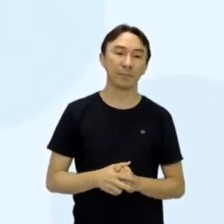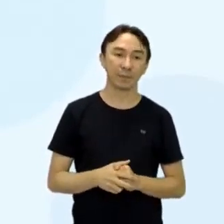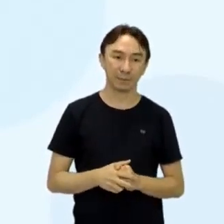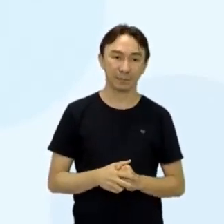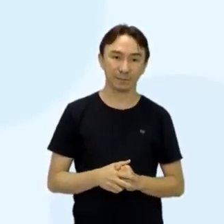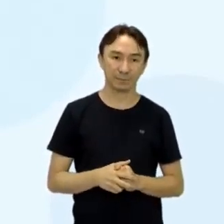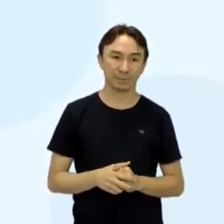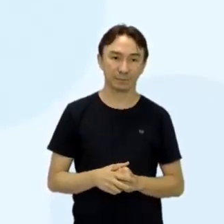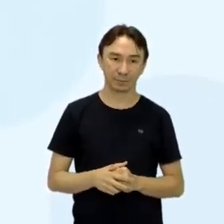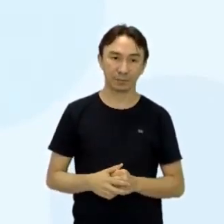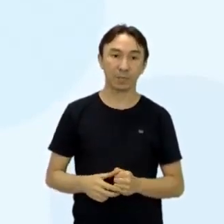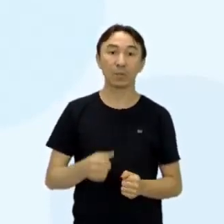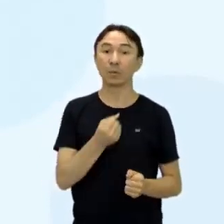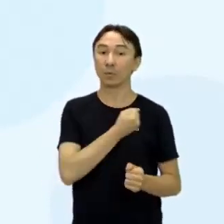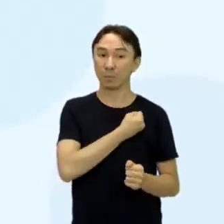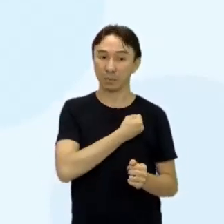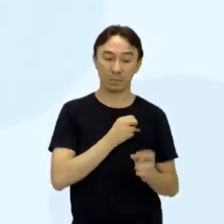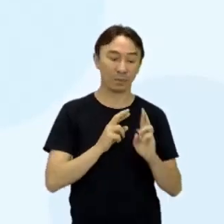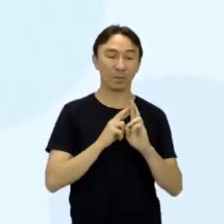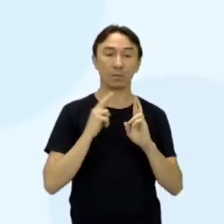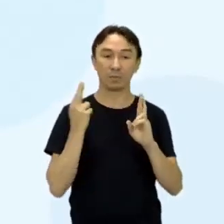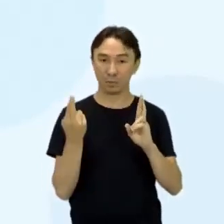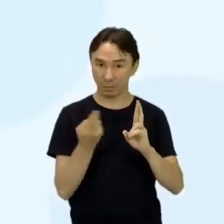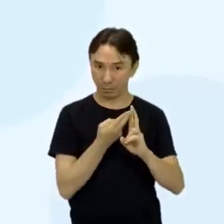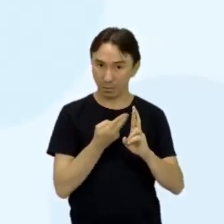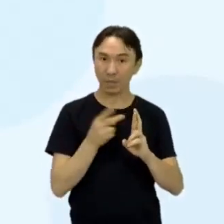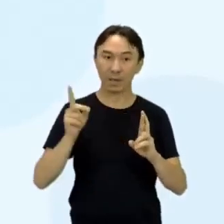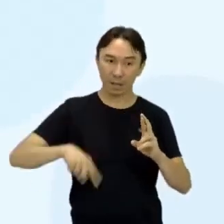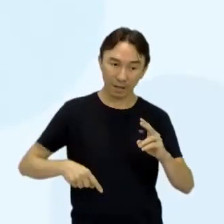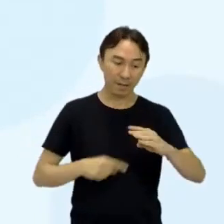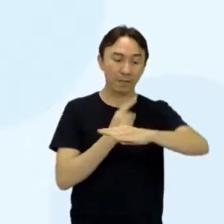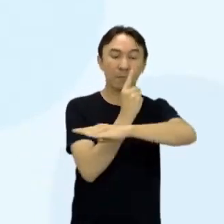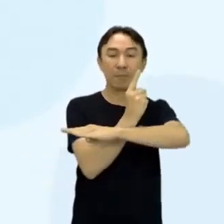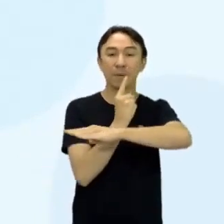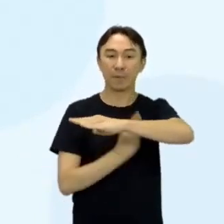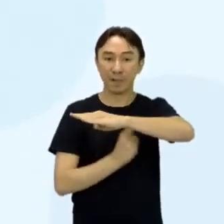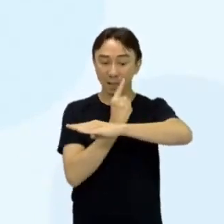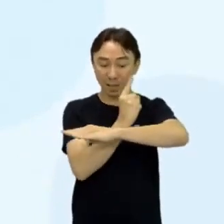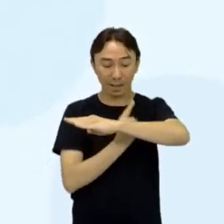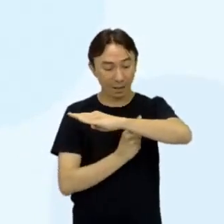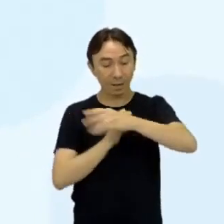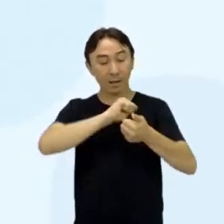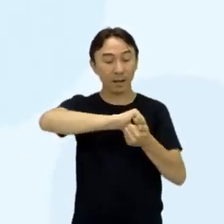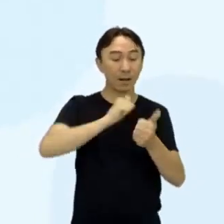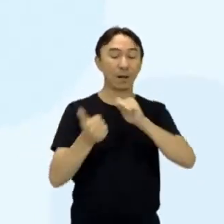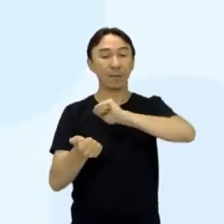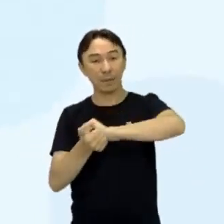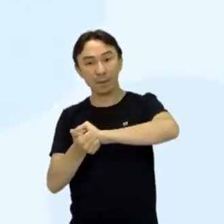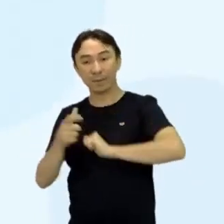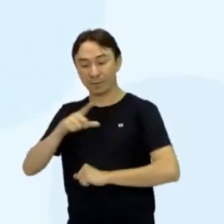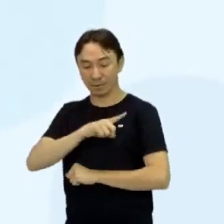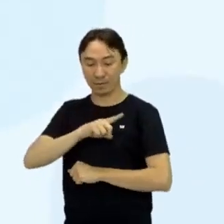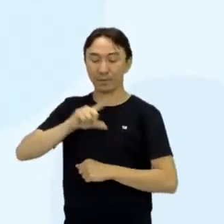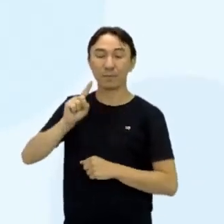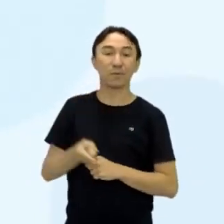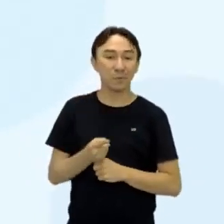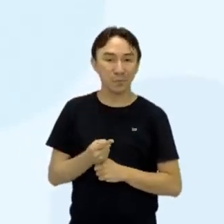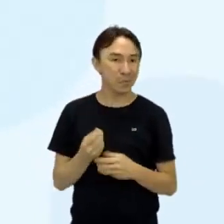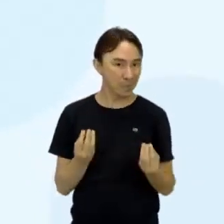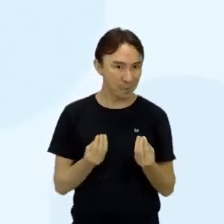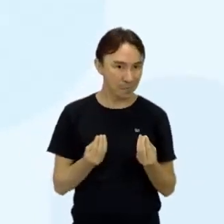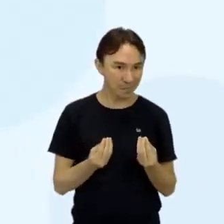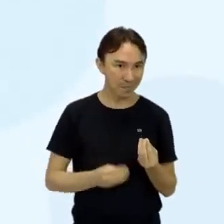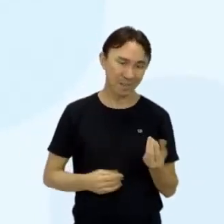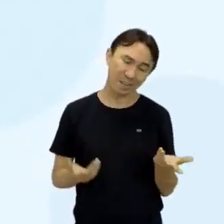números racionais abaixo estão na forma de fração, escreva-os na forma de decimal. Basta dividir, né, pessoal? Olha lá,